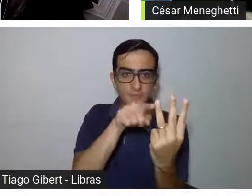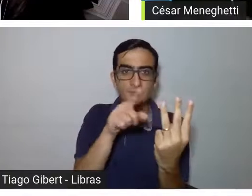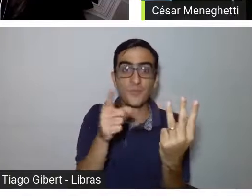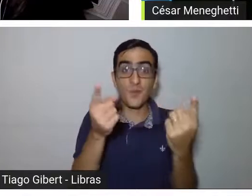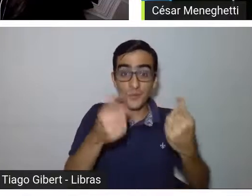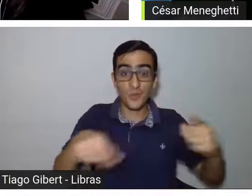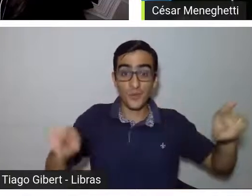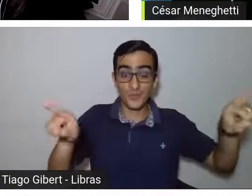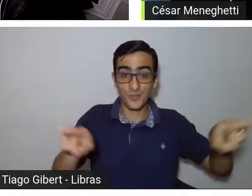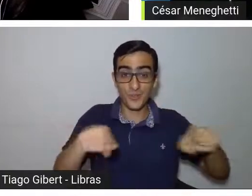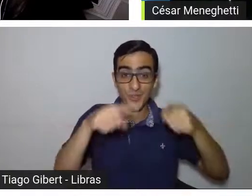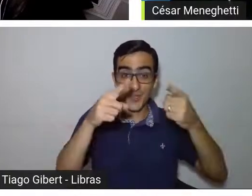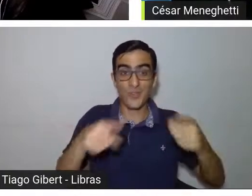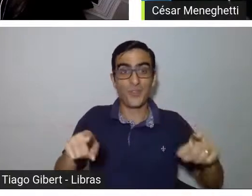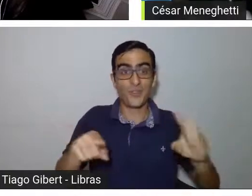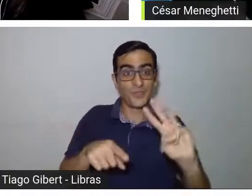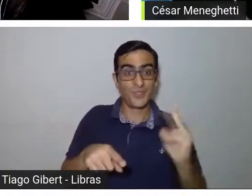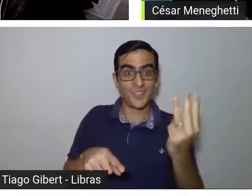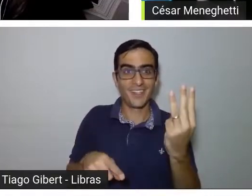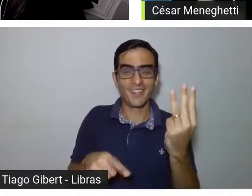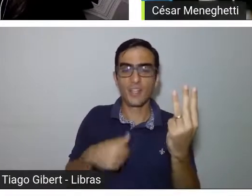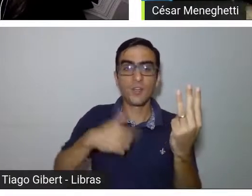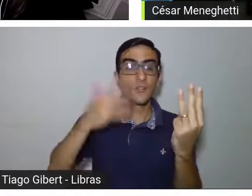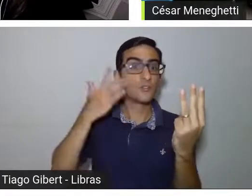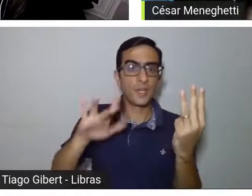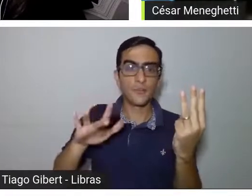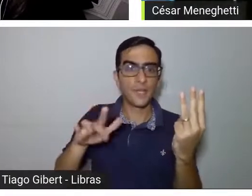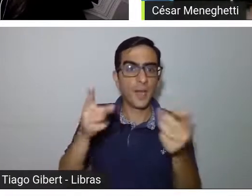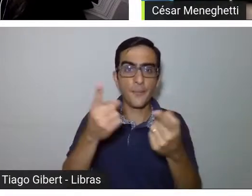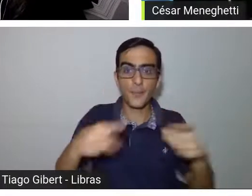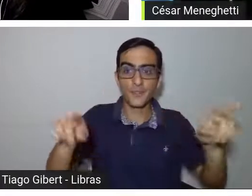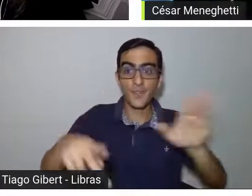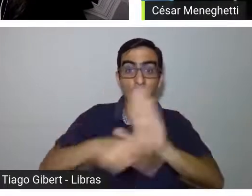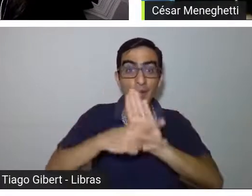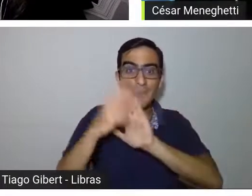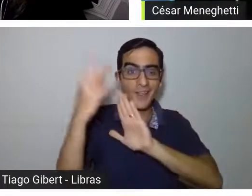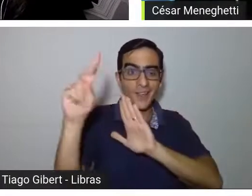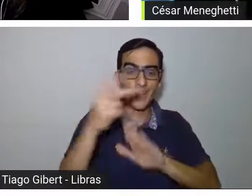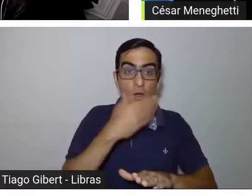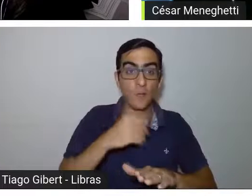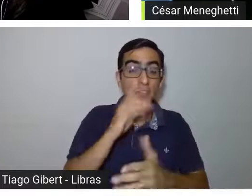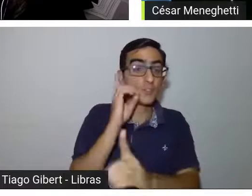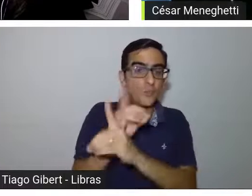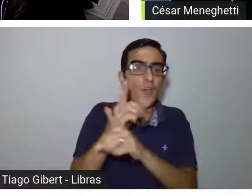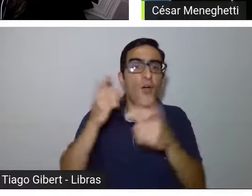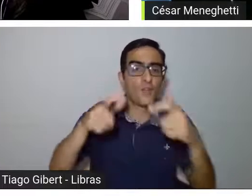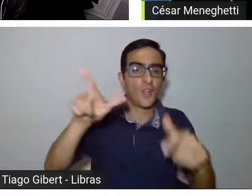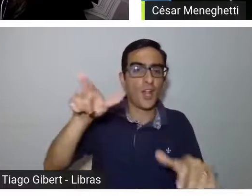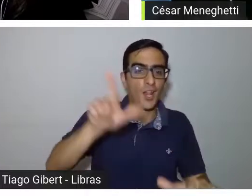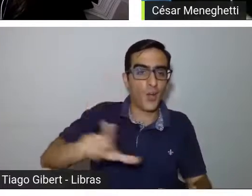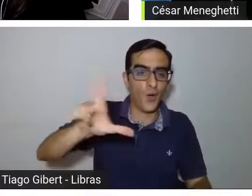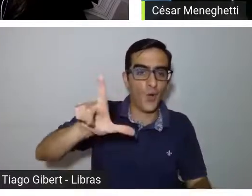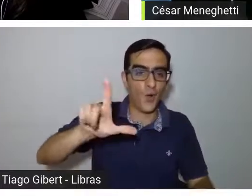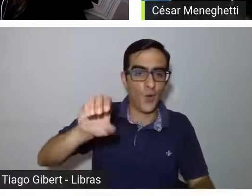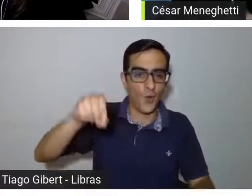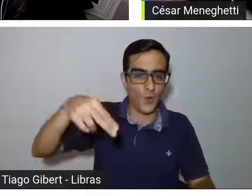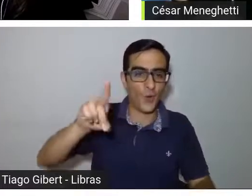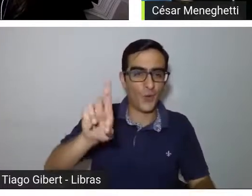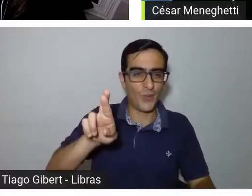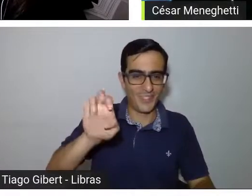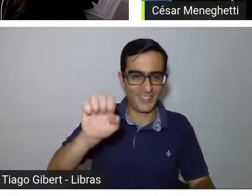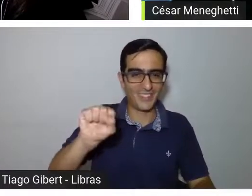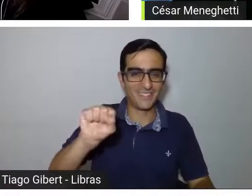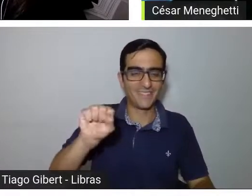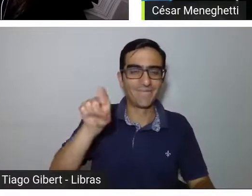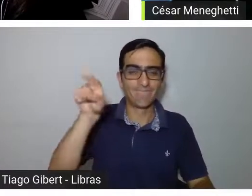e o Benigni. Então eu não sabia que a música era dele, acabei descobrindo lá em Londres e fez. Aí eu fiz esse filme, foi